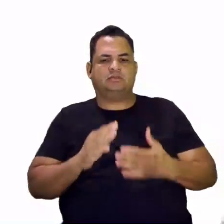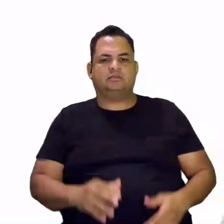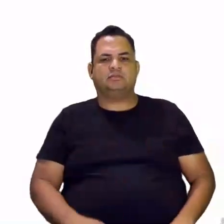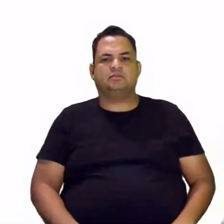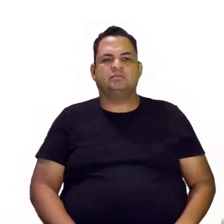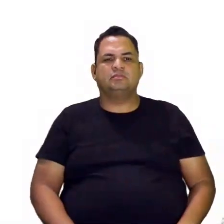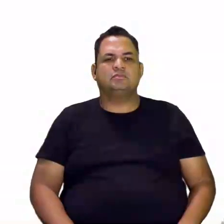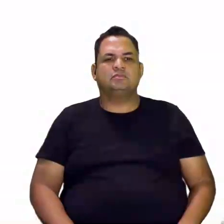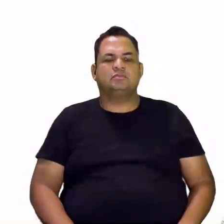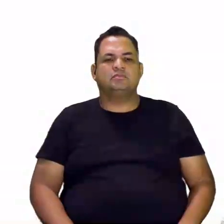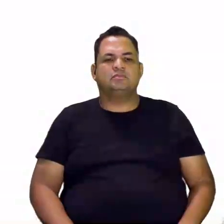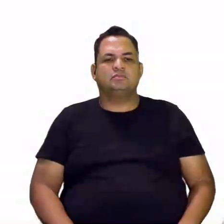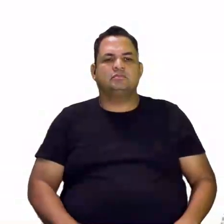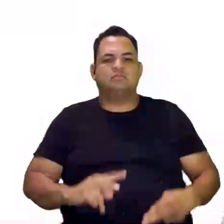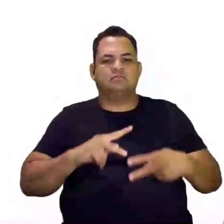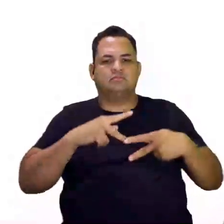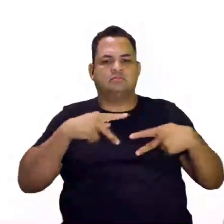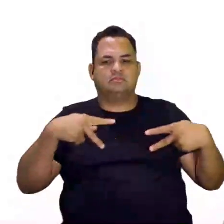Eita, isso mesmo,